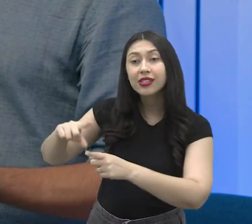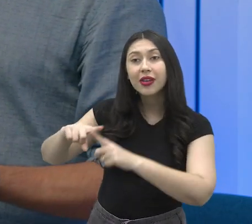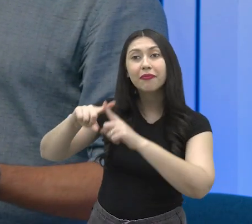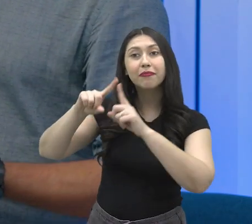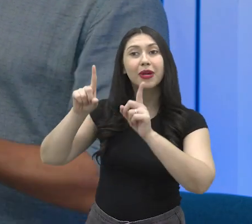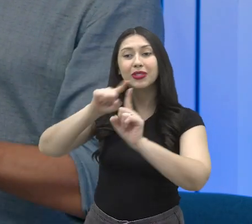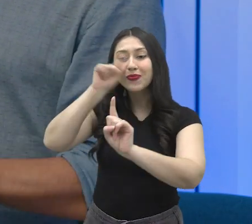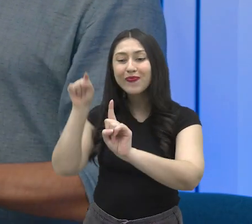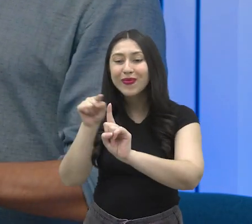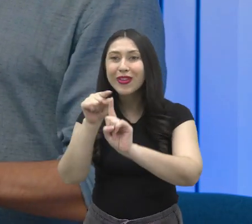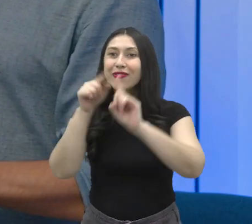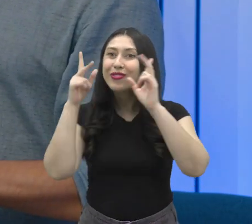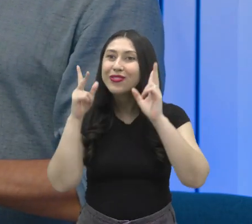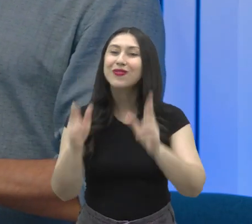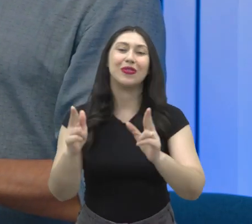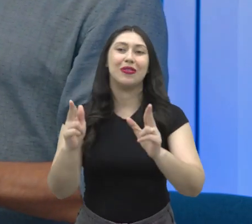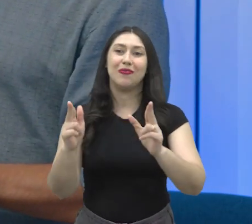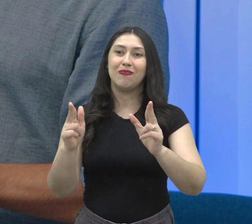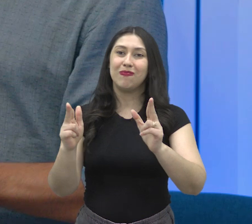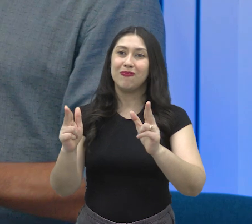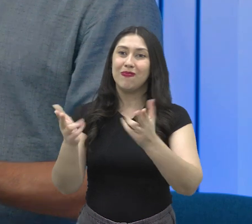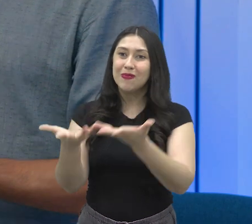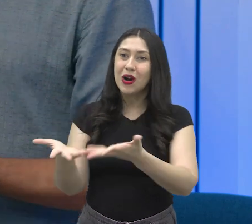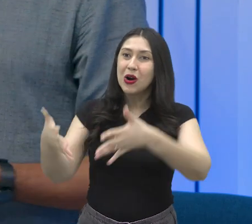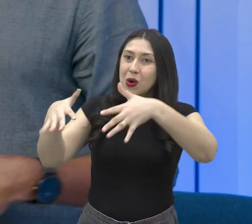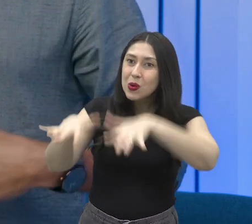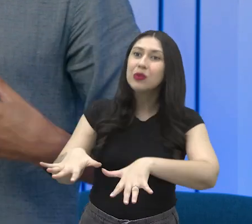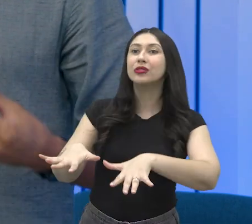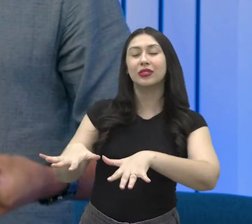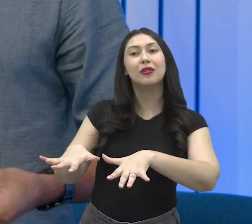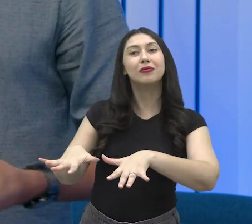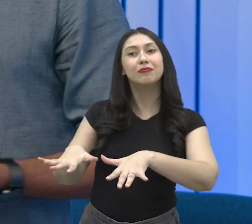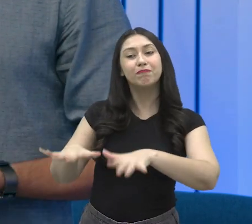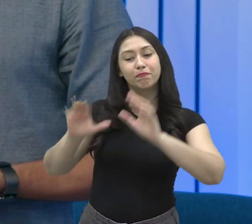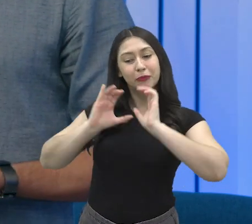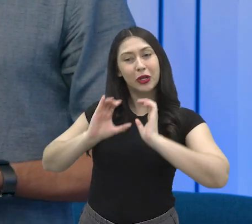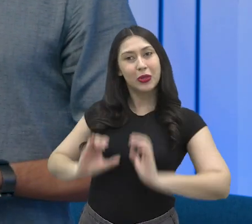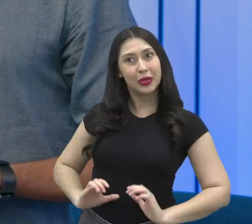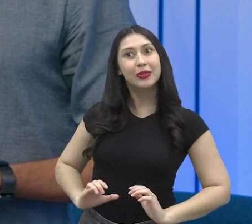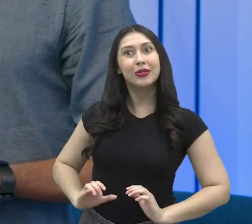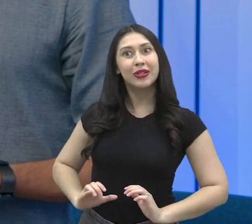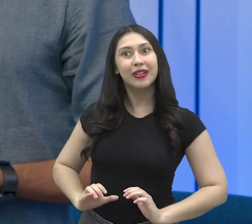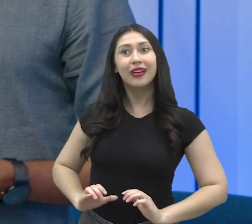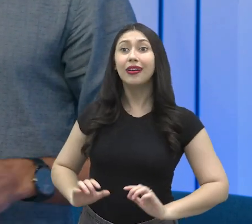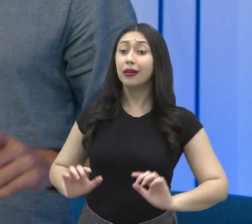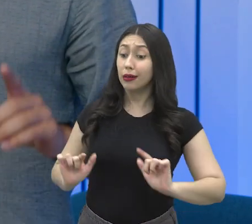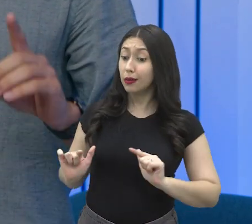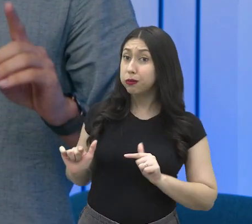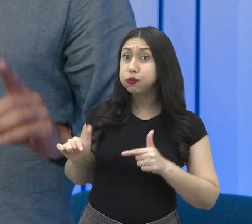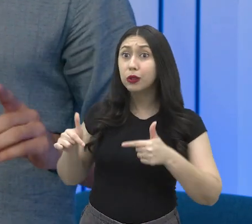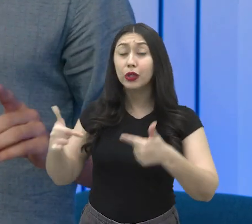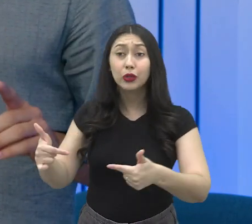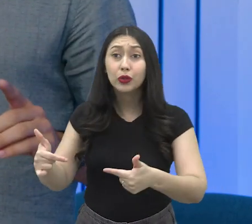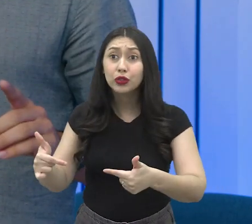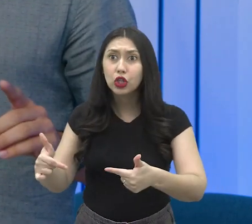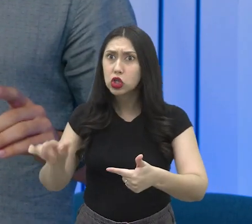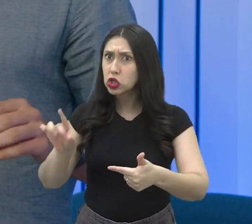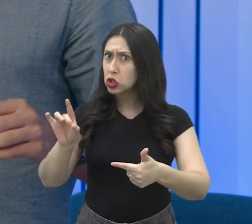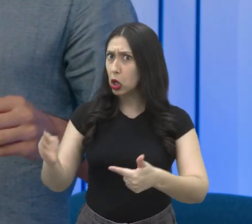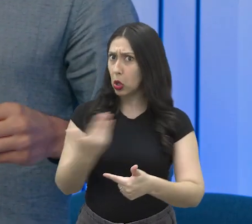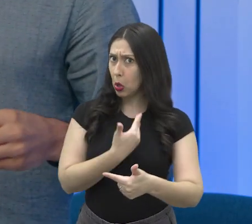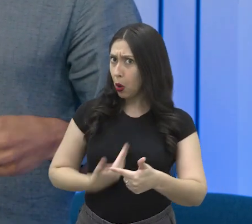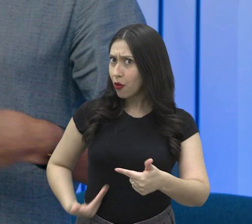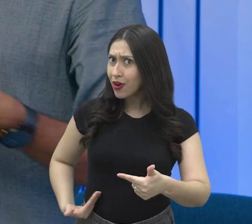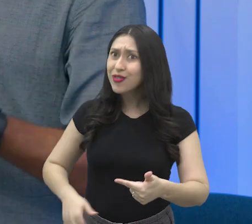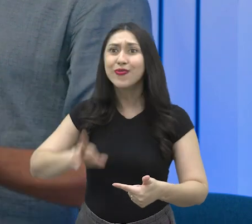danças, mas que no fim sempre tem o mesmo objetivo, que é promover a inclusão, promover aí cidadania. E iniciativas que não